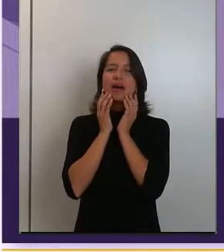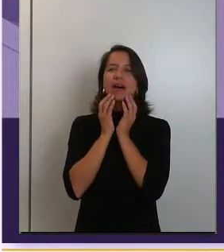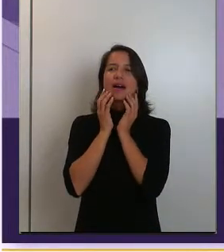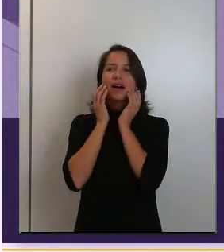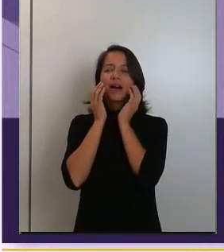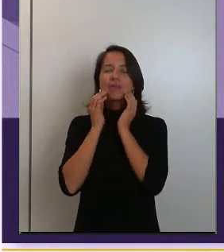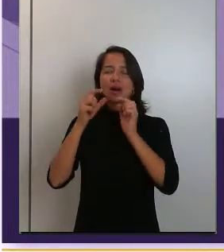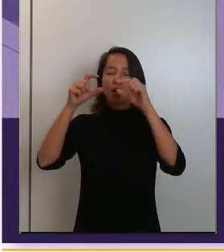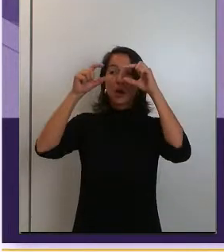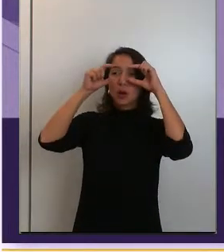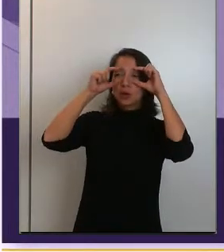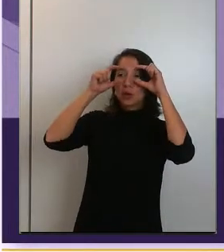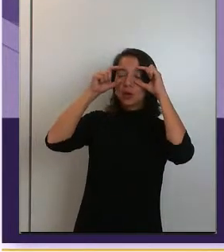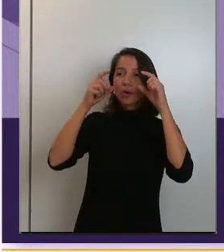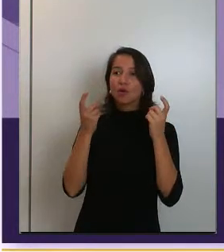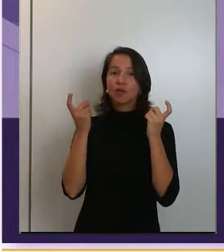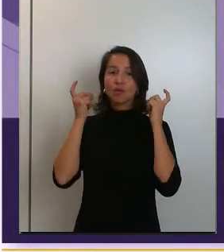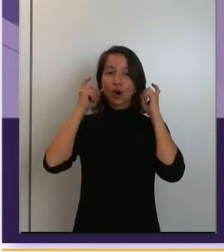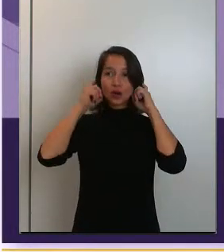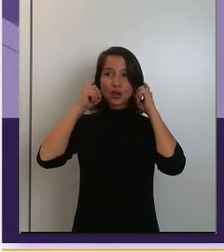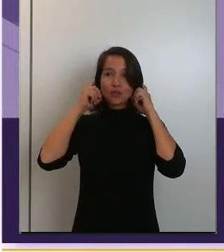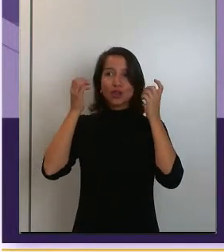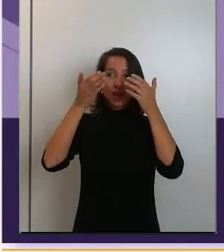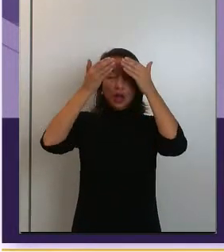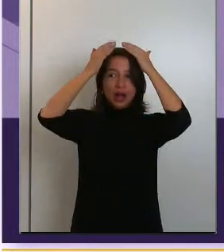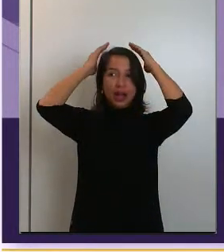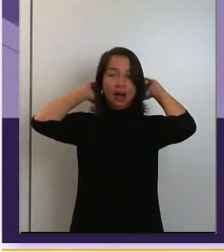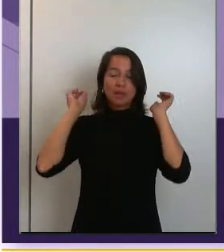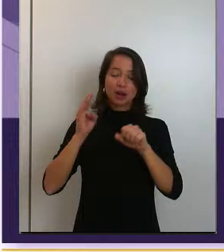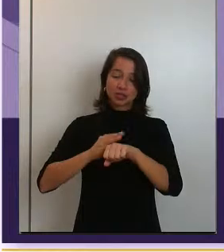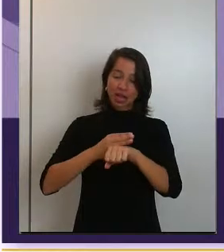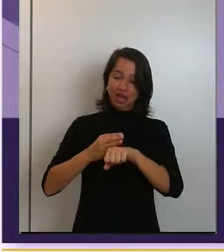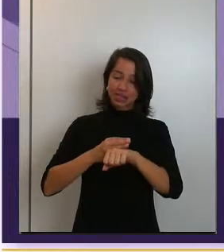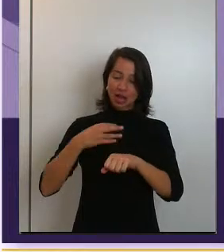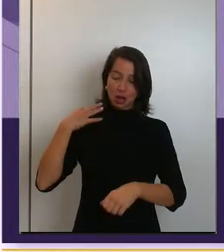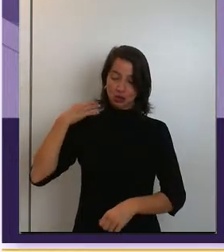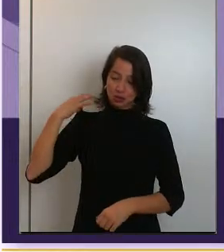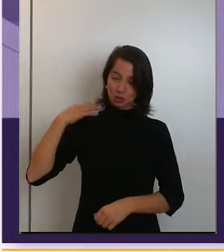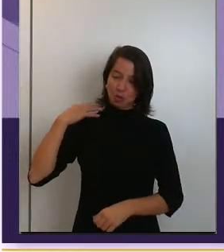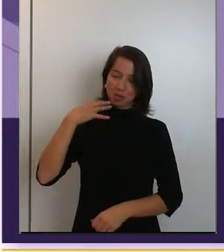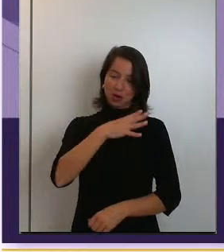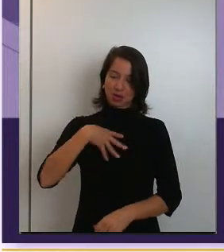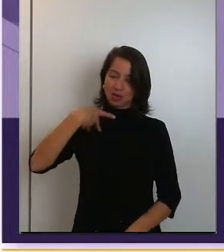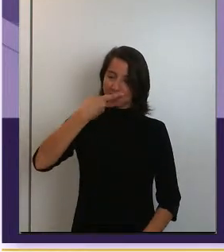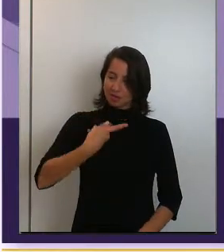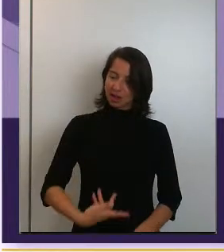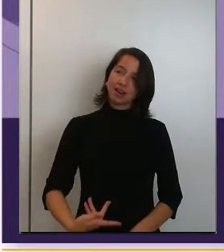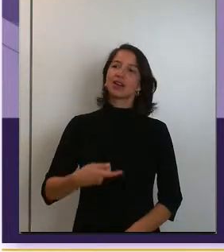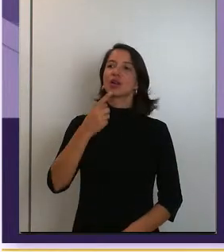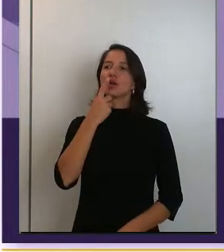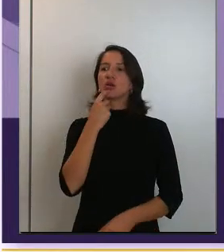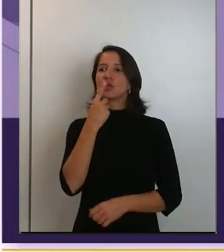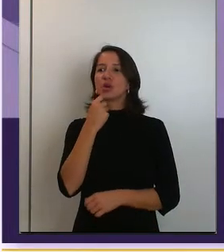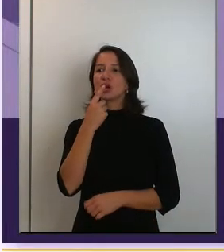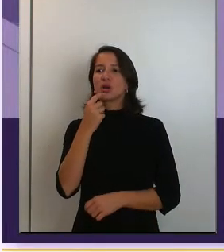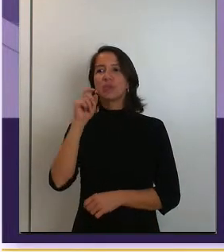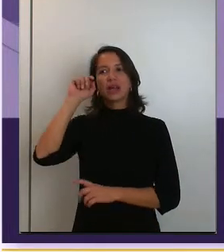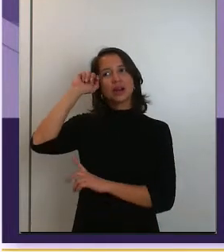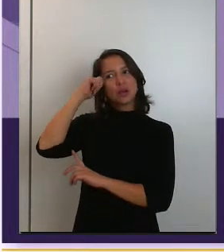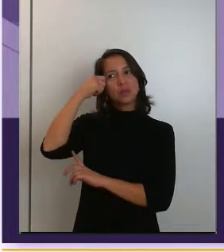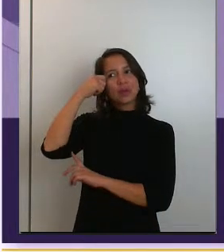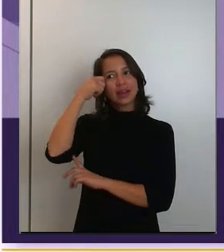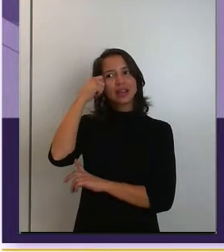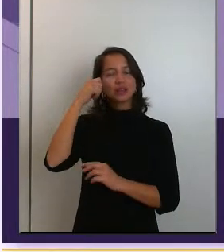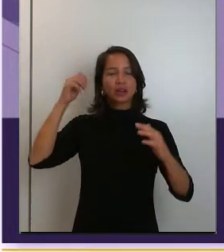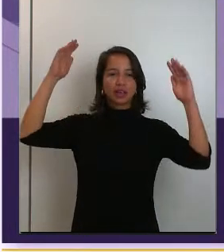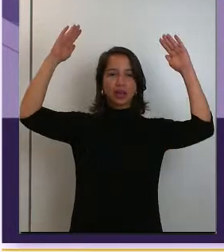escuros, usando uma blusa preta com uma blusa flanelada quadriculada vermelha por cima, e atrás de mim, meu